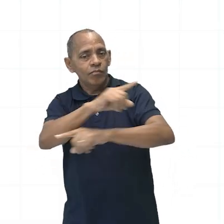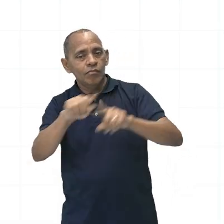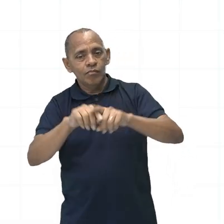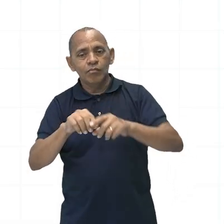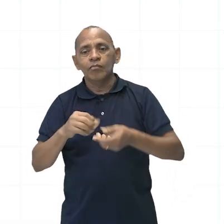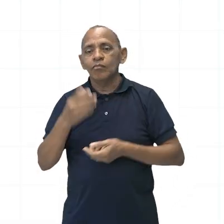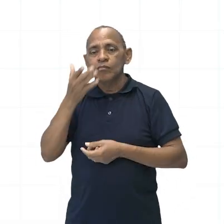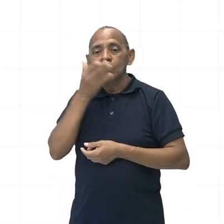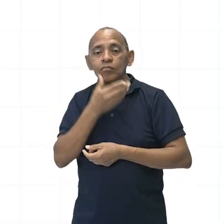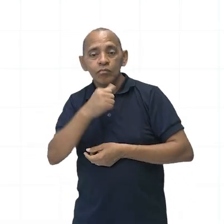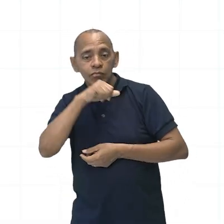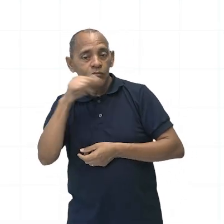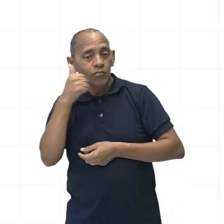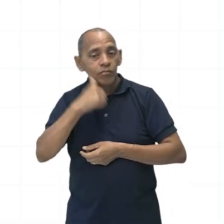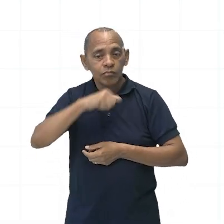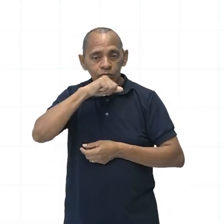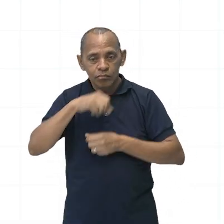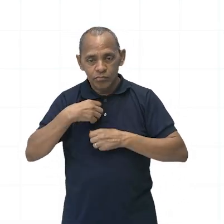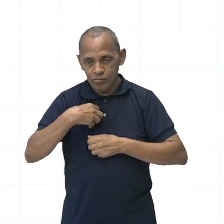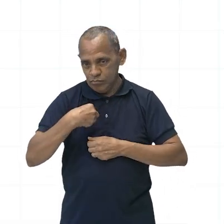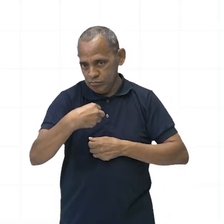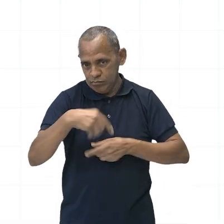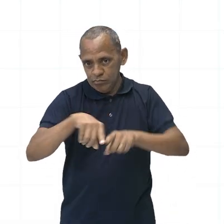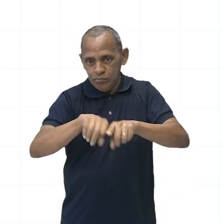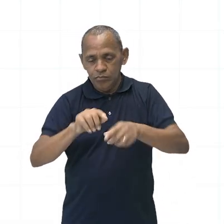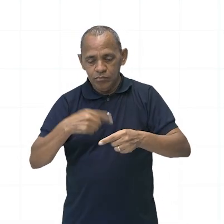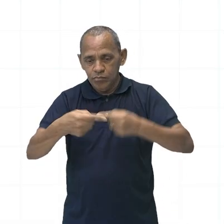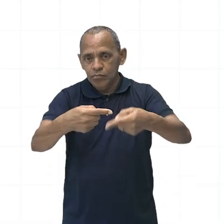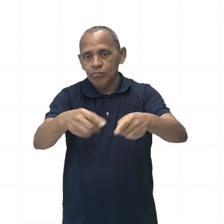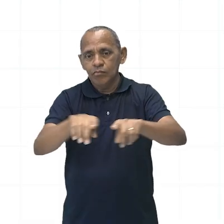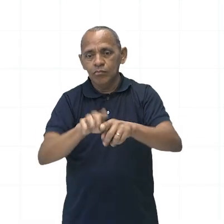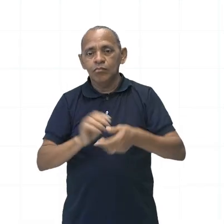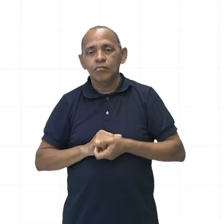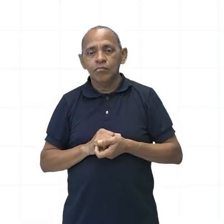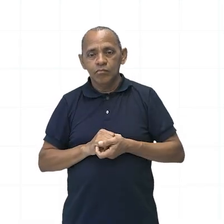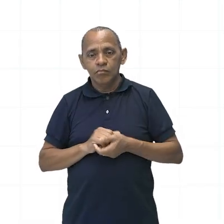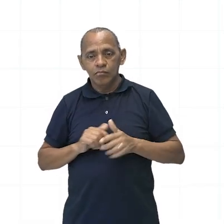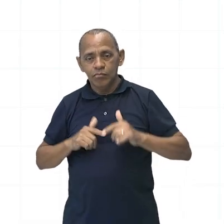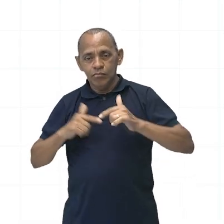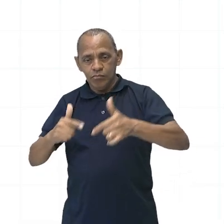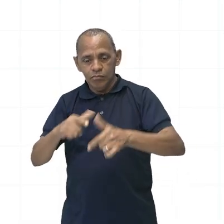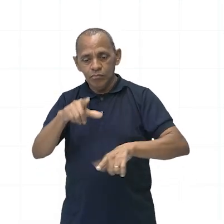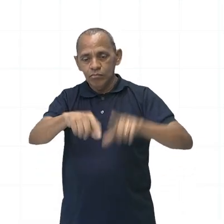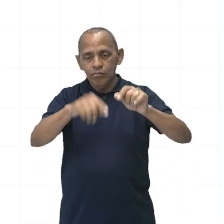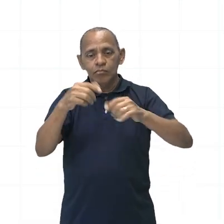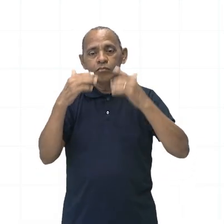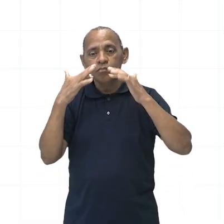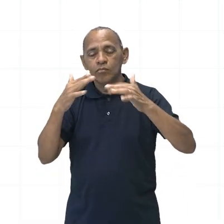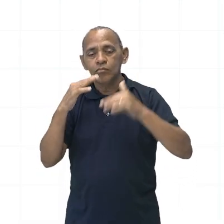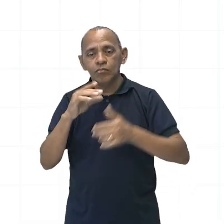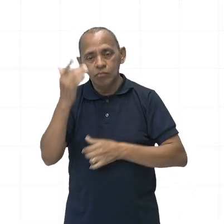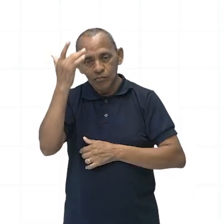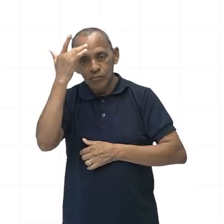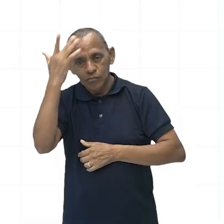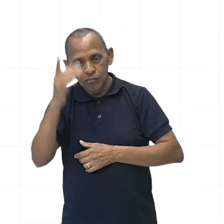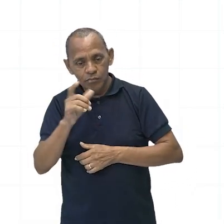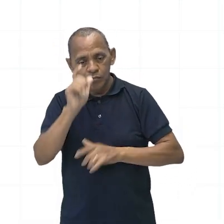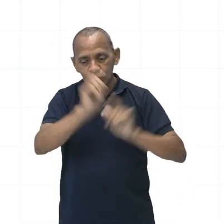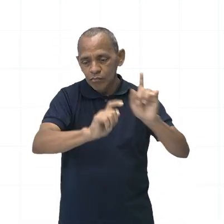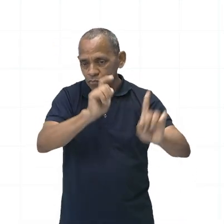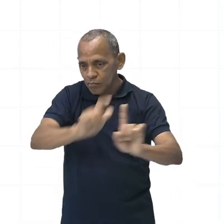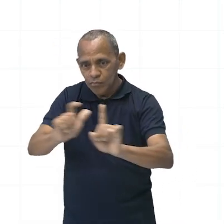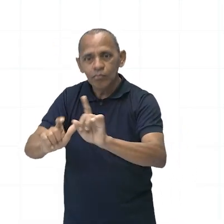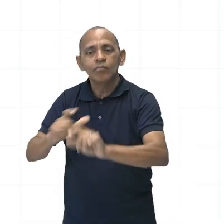pais para filhos. A partir dessa diversidade herdada, atua então a seleção natural, favorecendo os indivíduos que